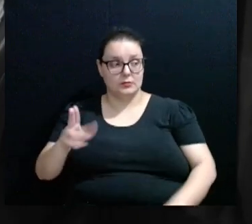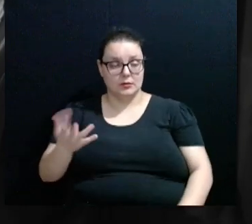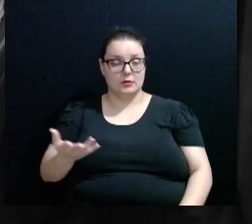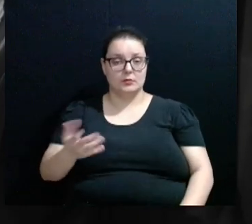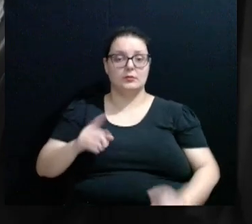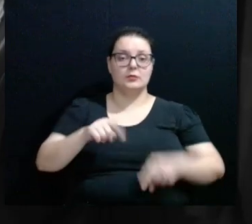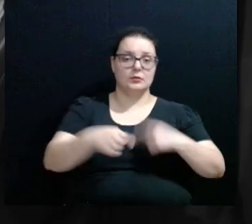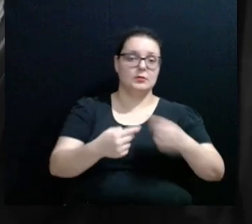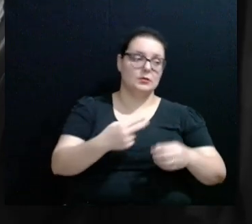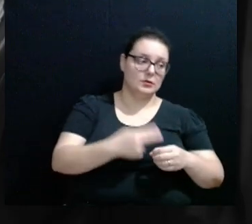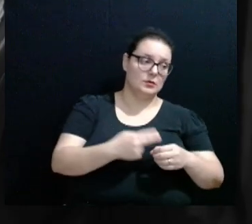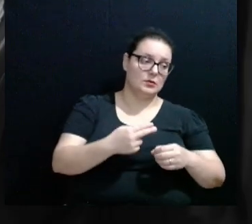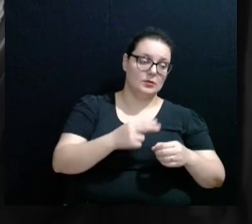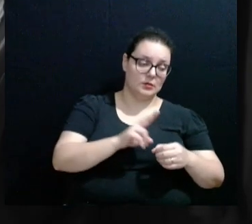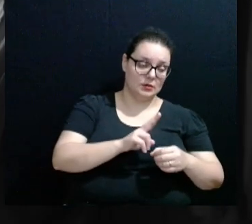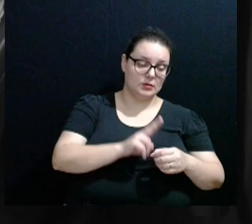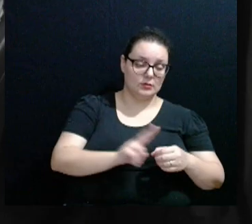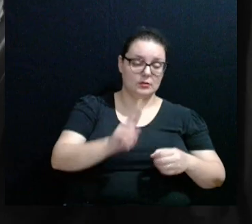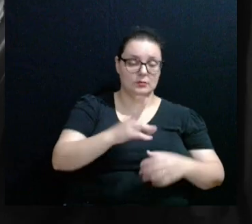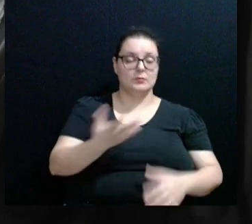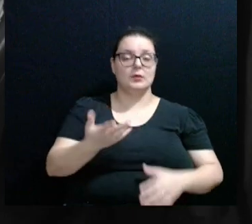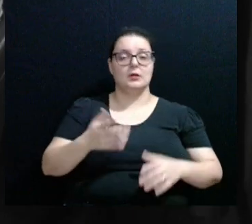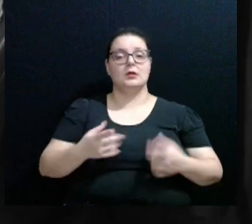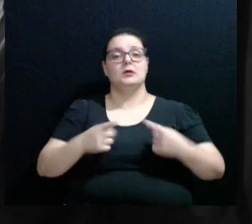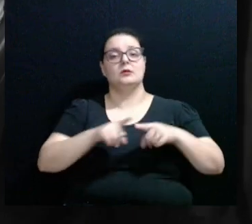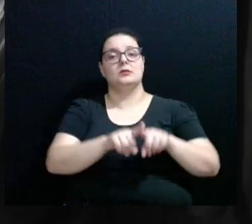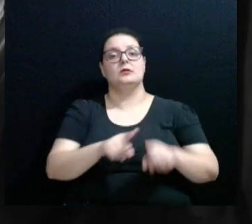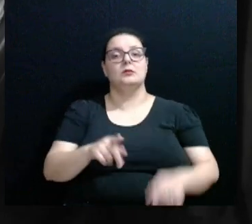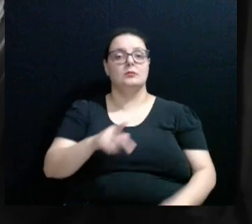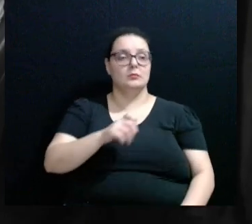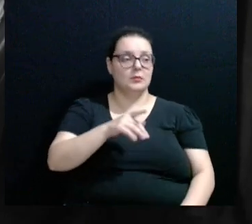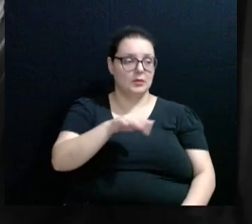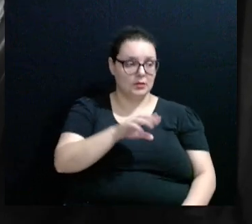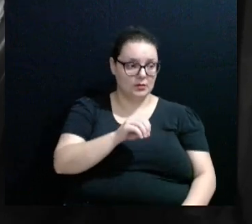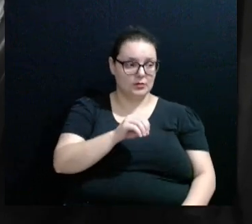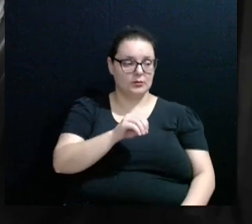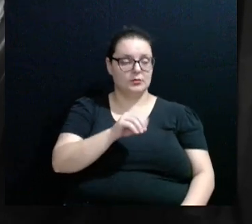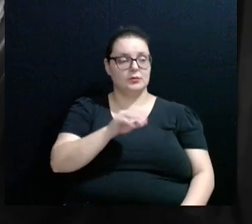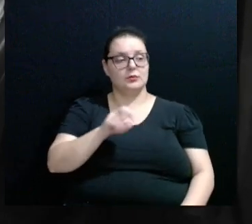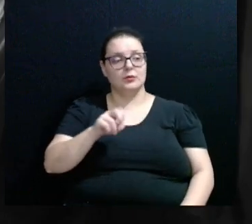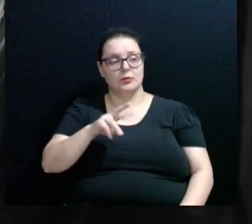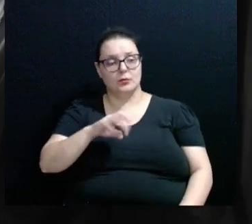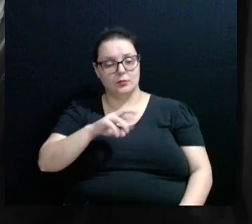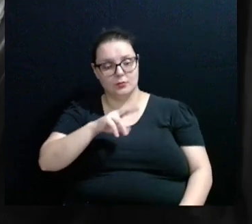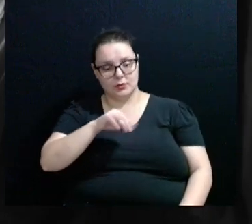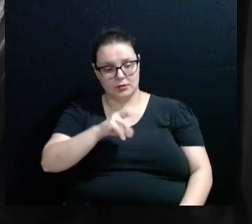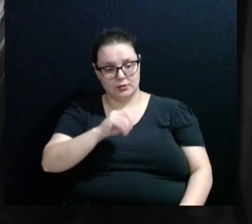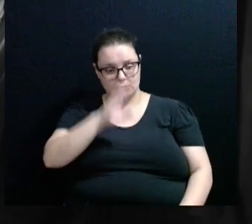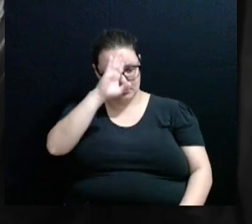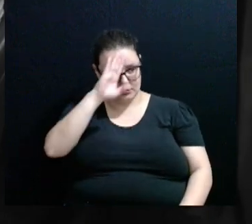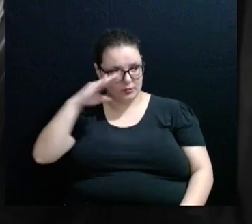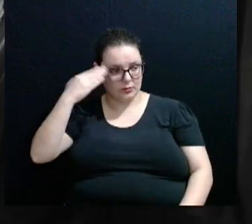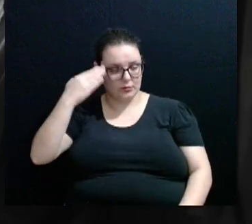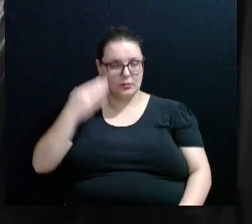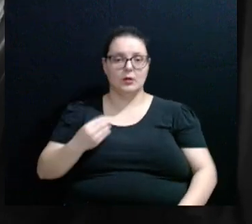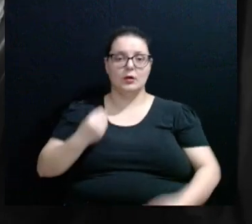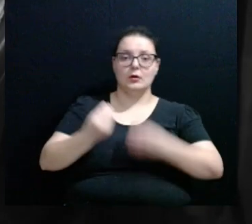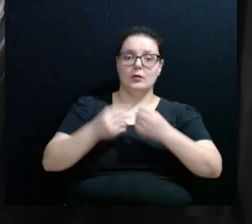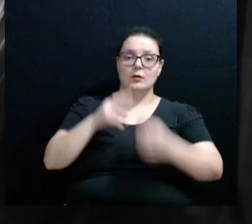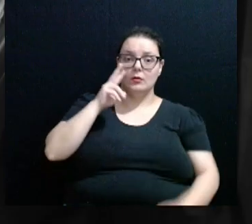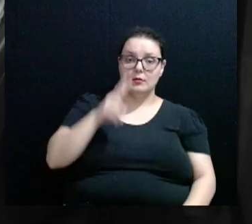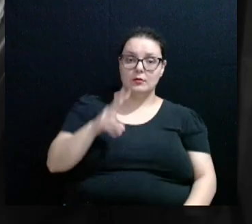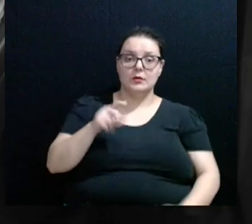essa lei é em parceria com o Pedro Torinho, né? Como que você viu também ser autor disso